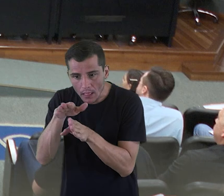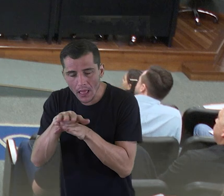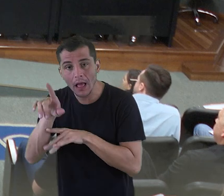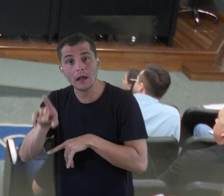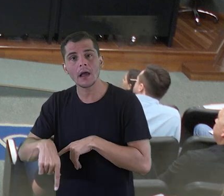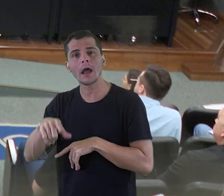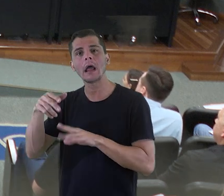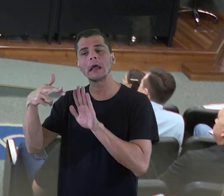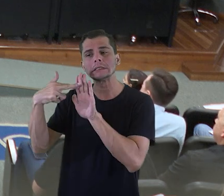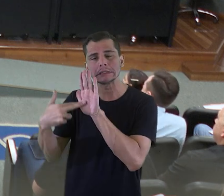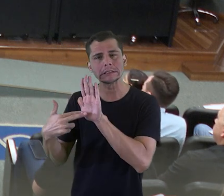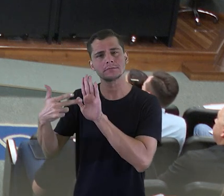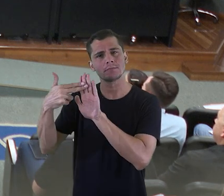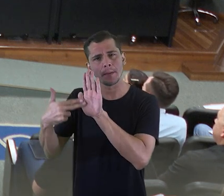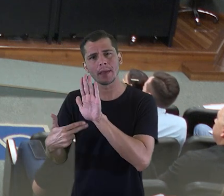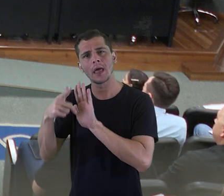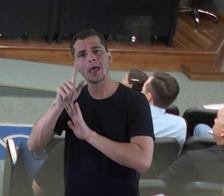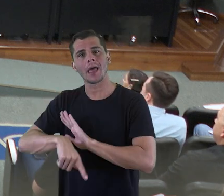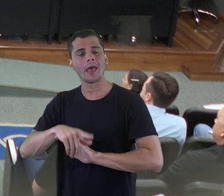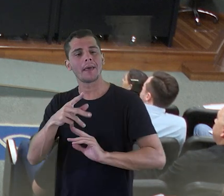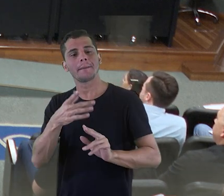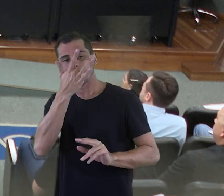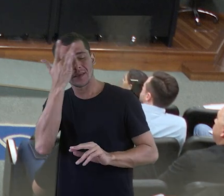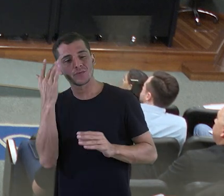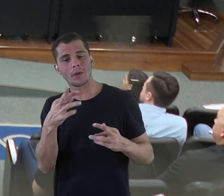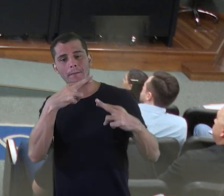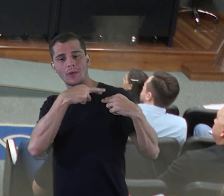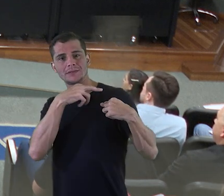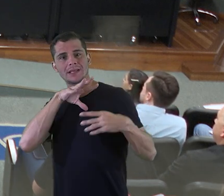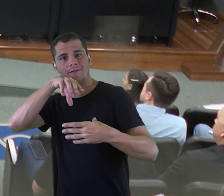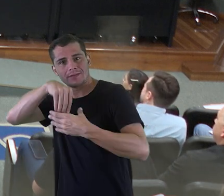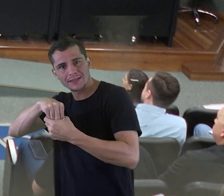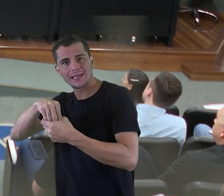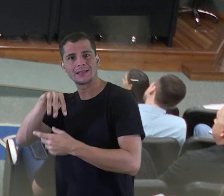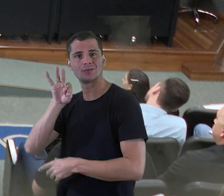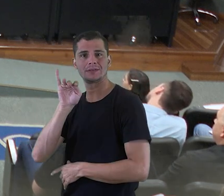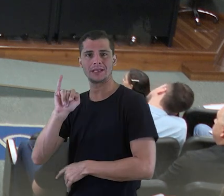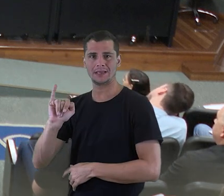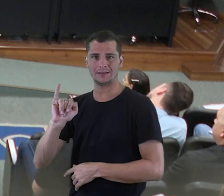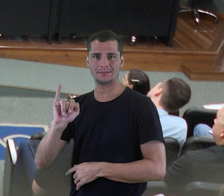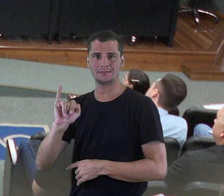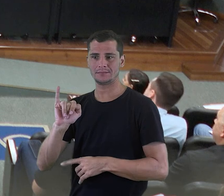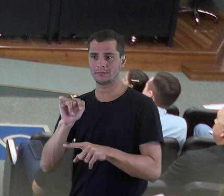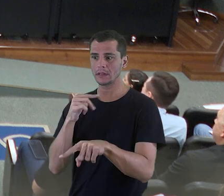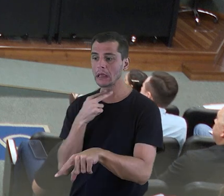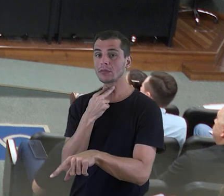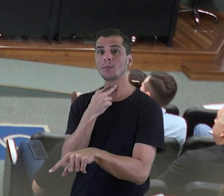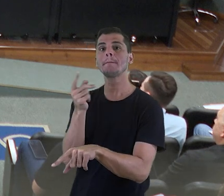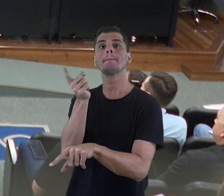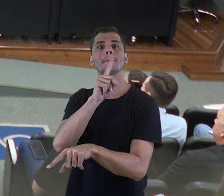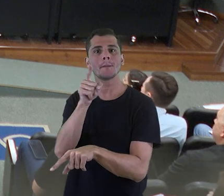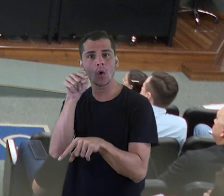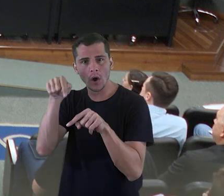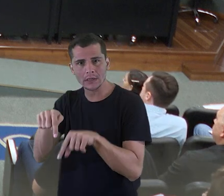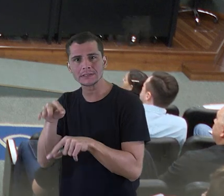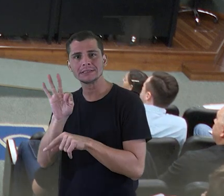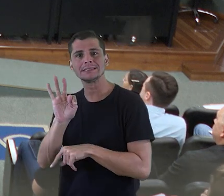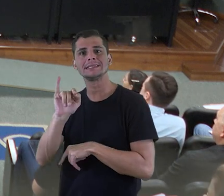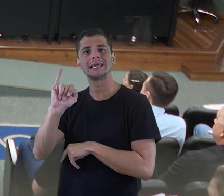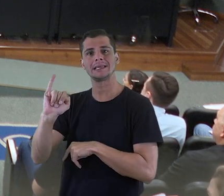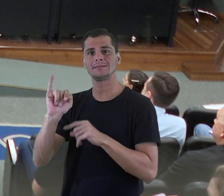importante. Porque pode haver conflito de interesse. Hoje 90% dos dados da Assembleia tramitam em sistema. Então se